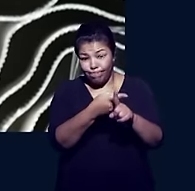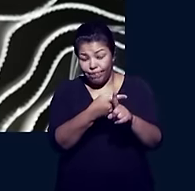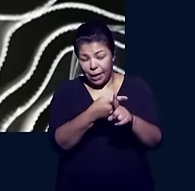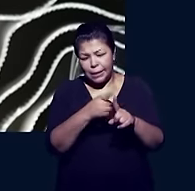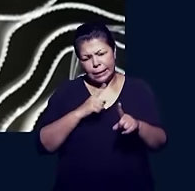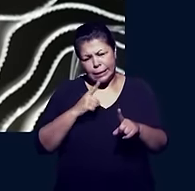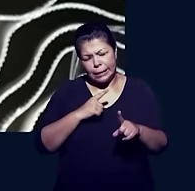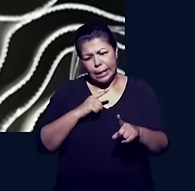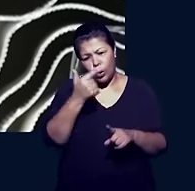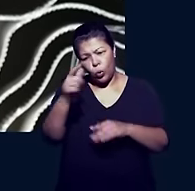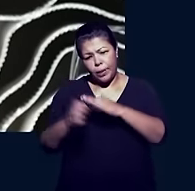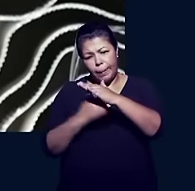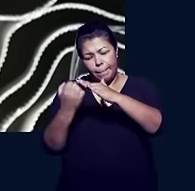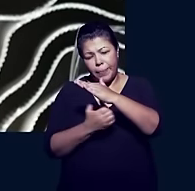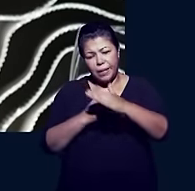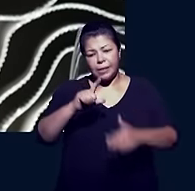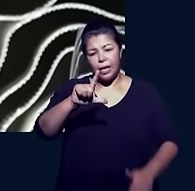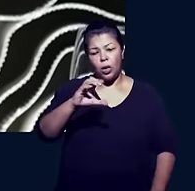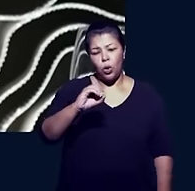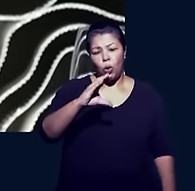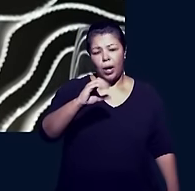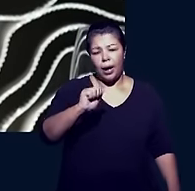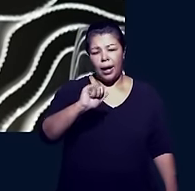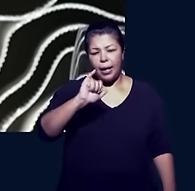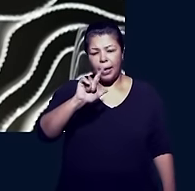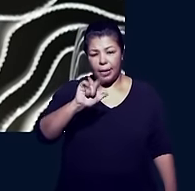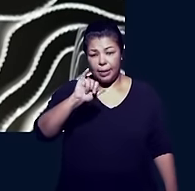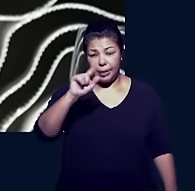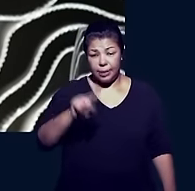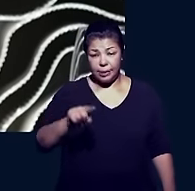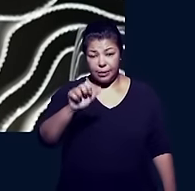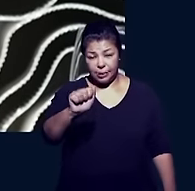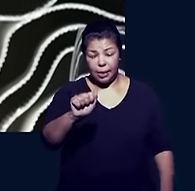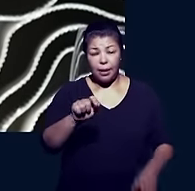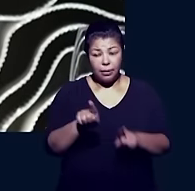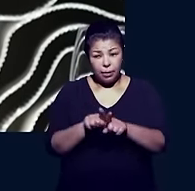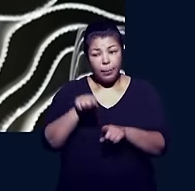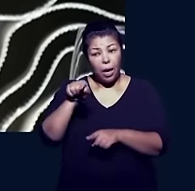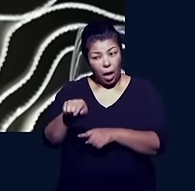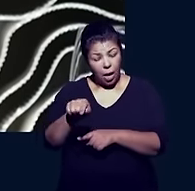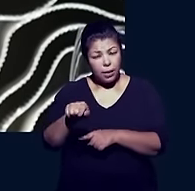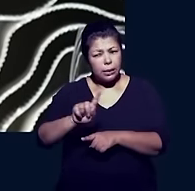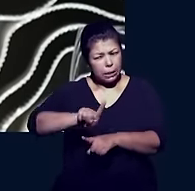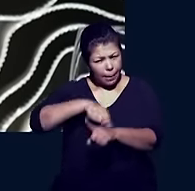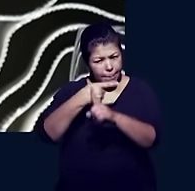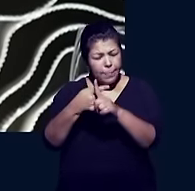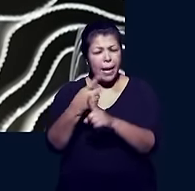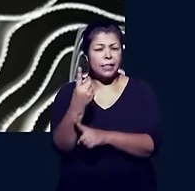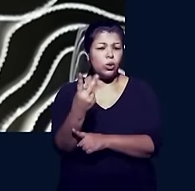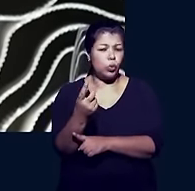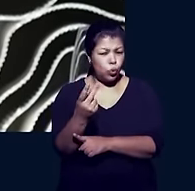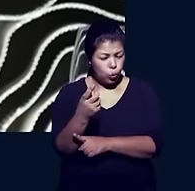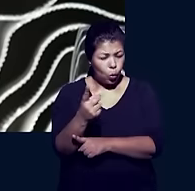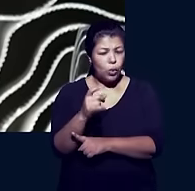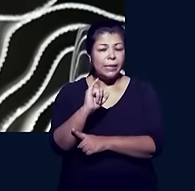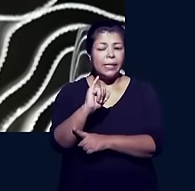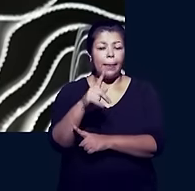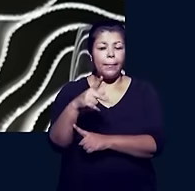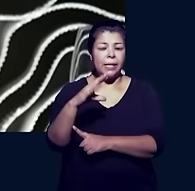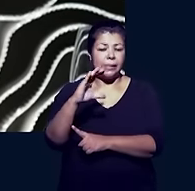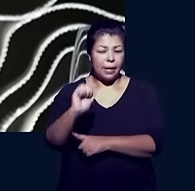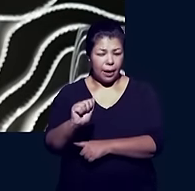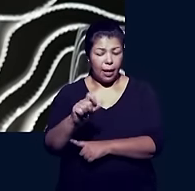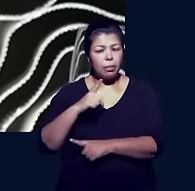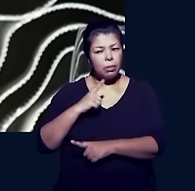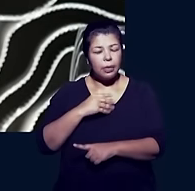empresa que todo mundo conhece o fluxo dela te dá um retorno implícito de PCA mais 12 então assim tem muita oportunidade na